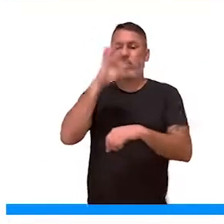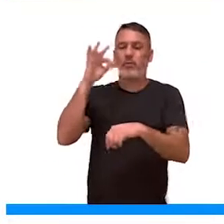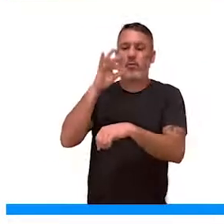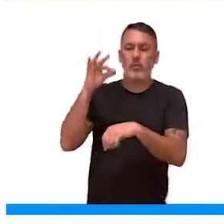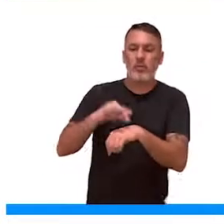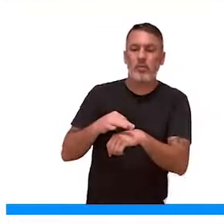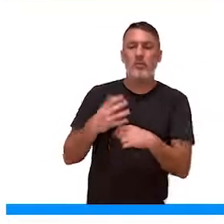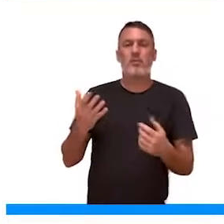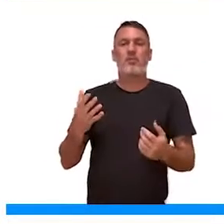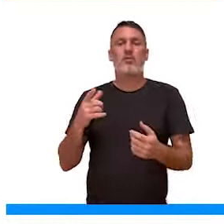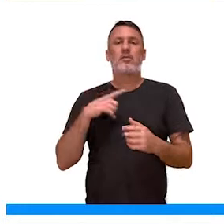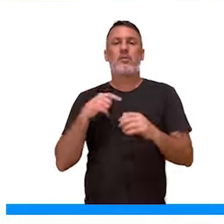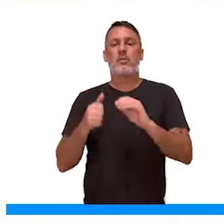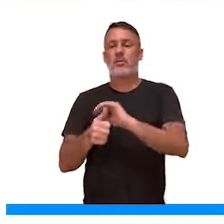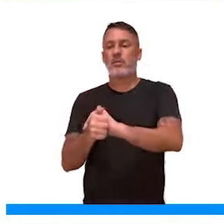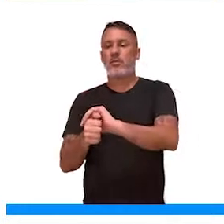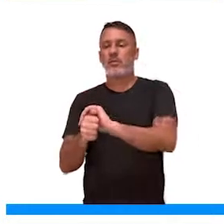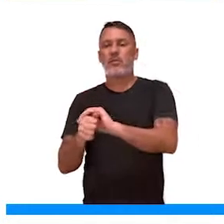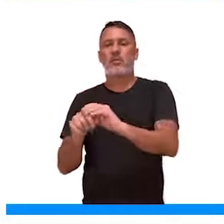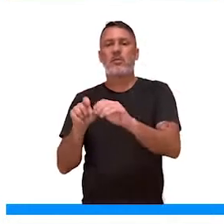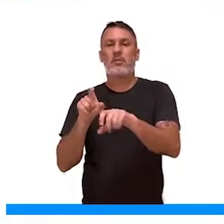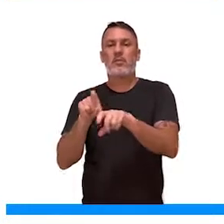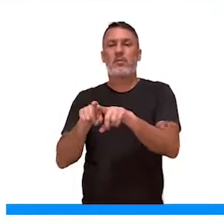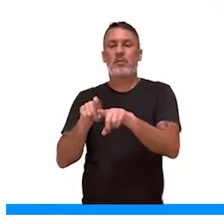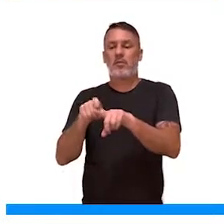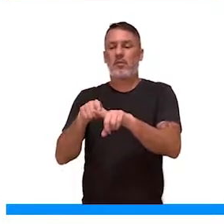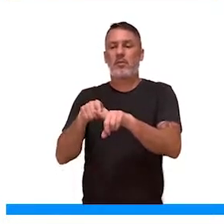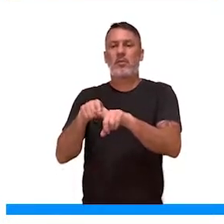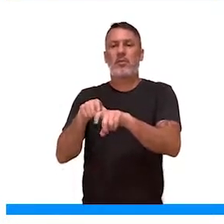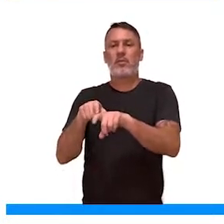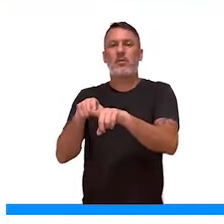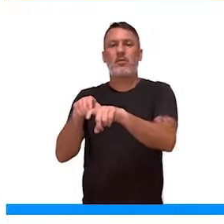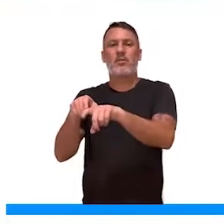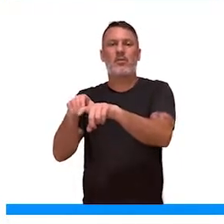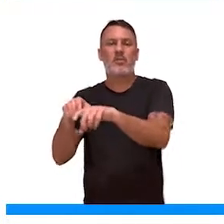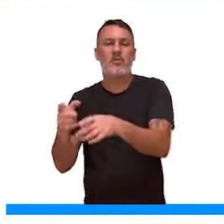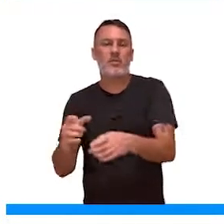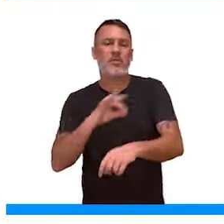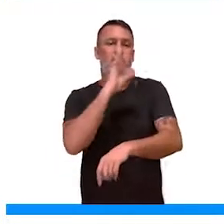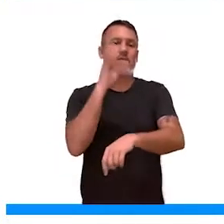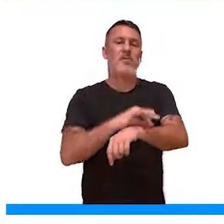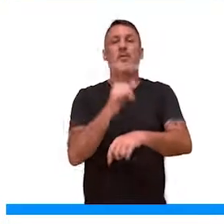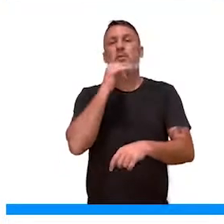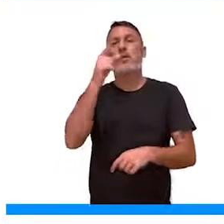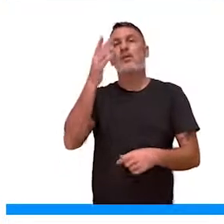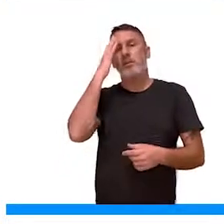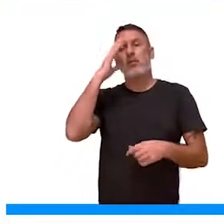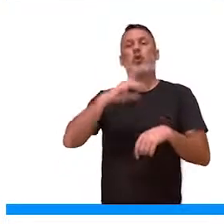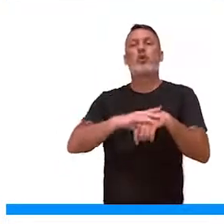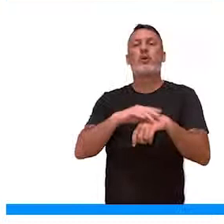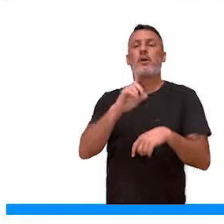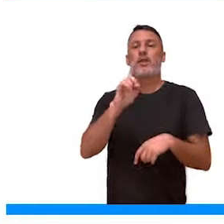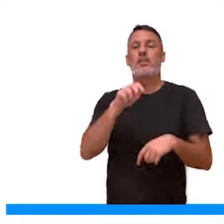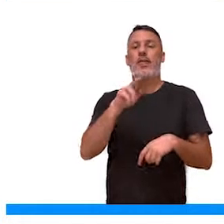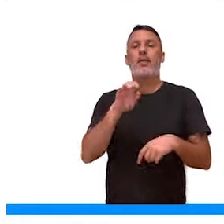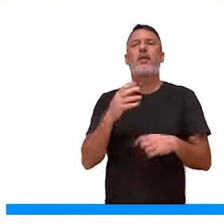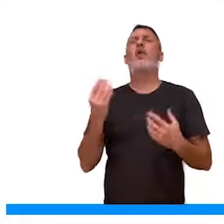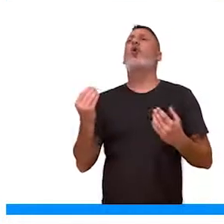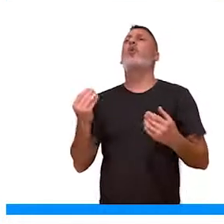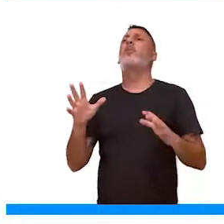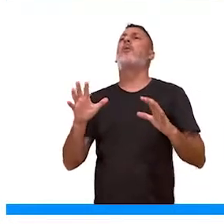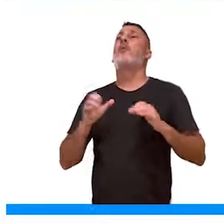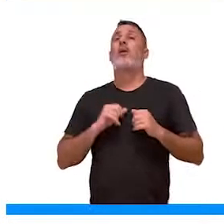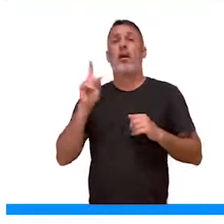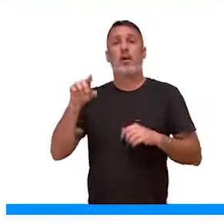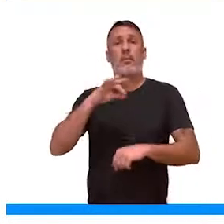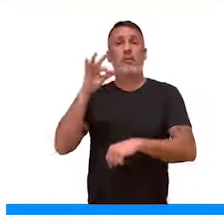agente causador para o hospedeiro final. Então, pode ser, por exemplo, um inseto, como no caso da dengue, o mosquito,